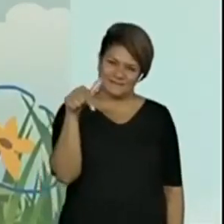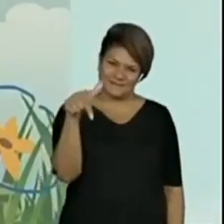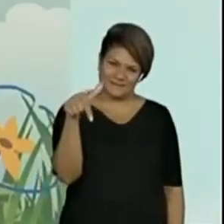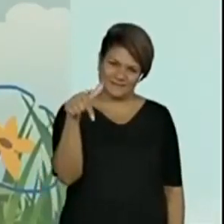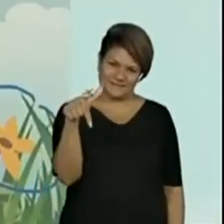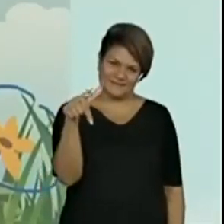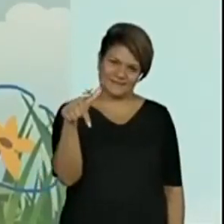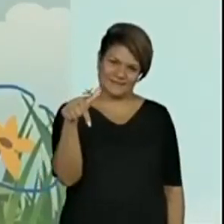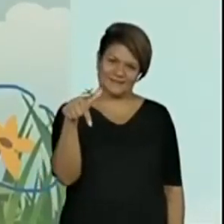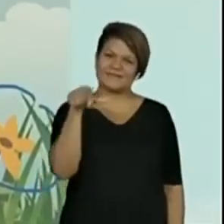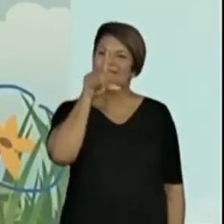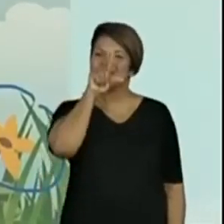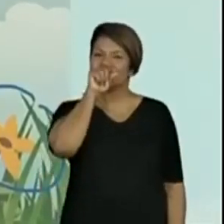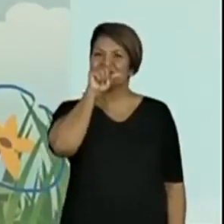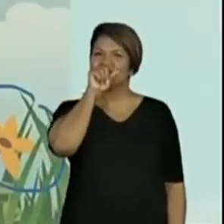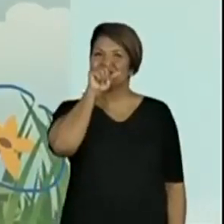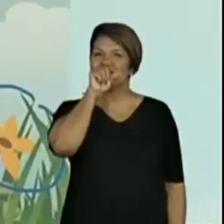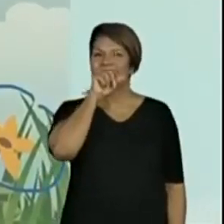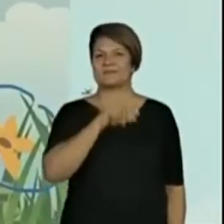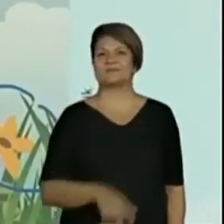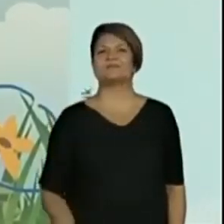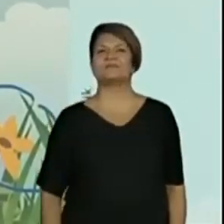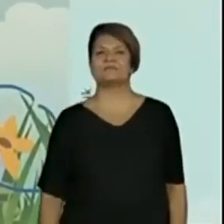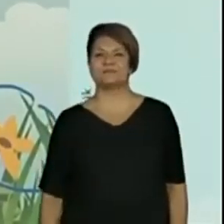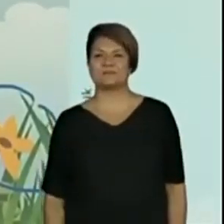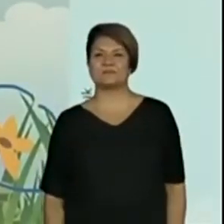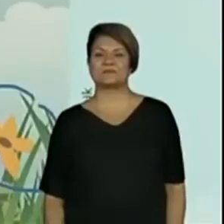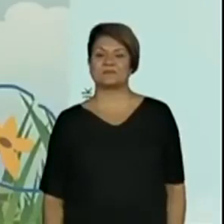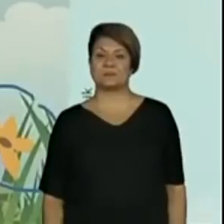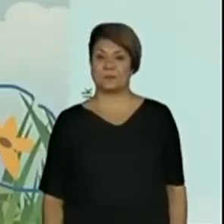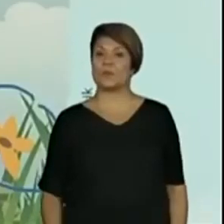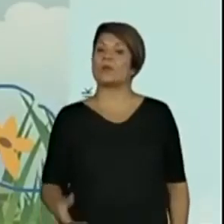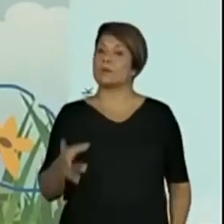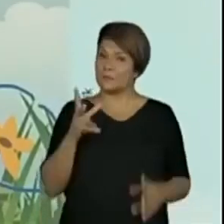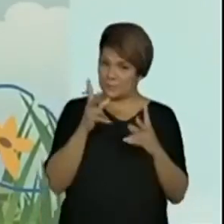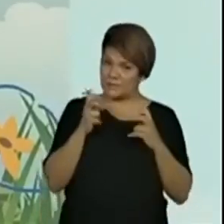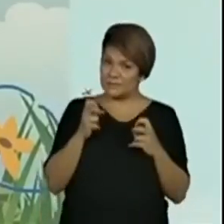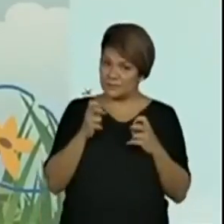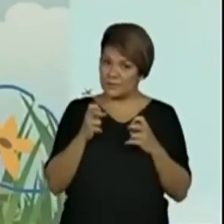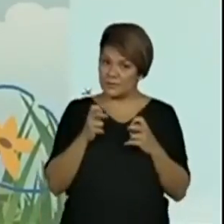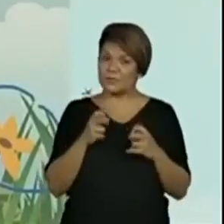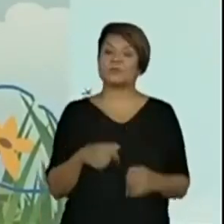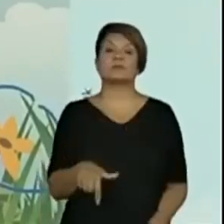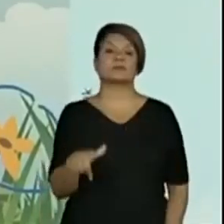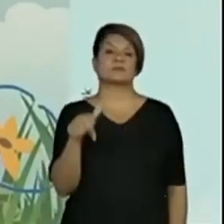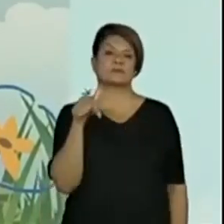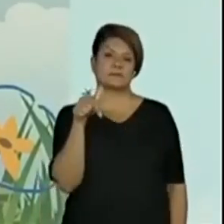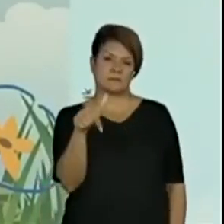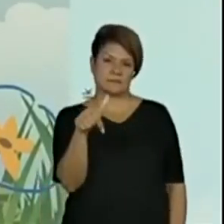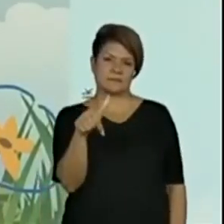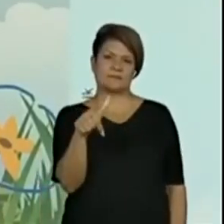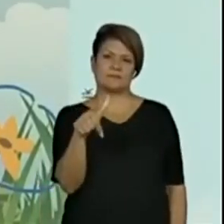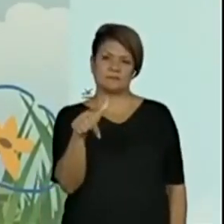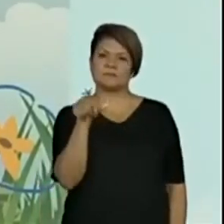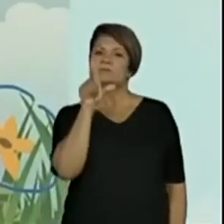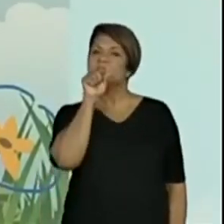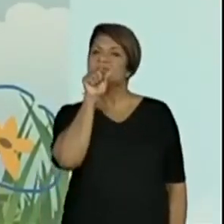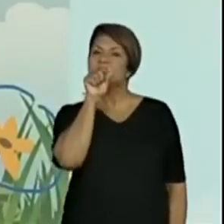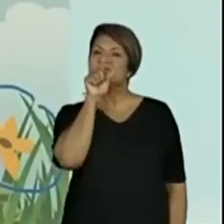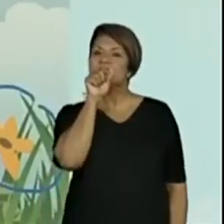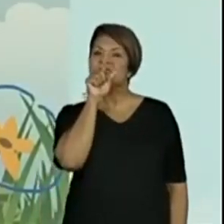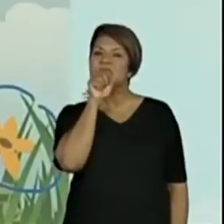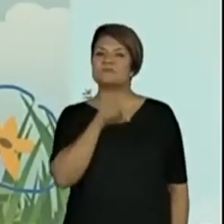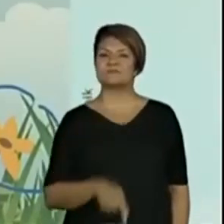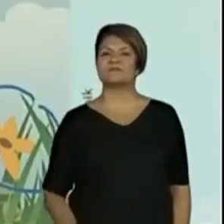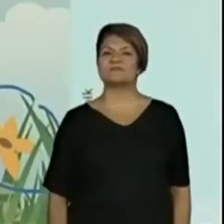7 pássaros, turminha. Perceberam aí? 7. 7 pássaros.